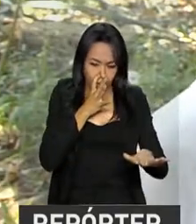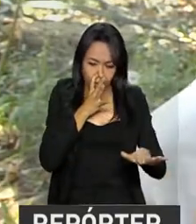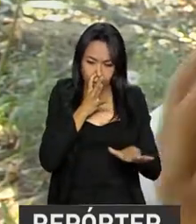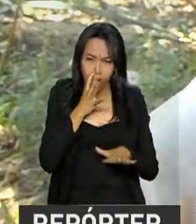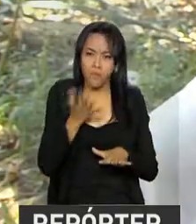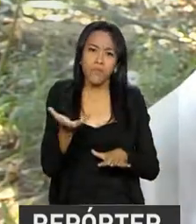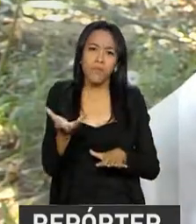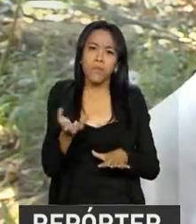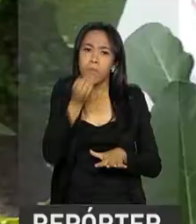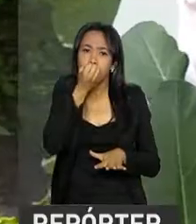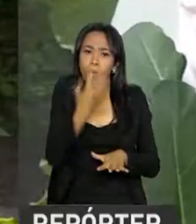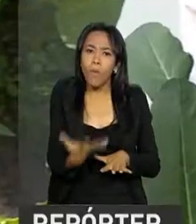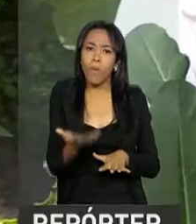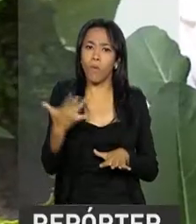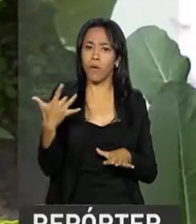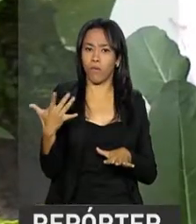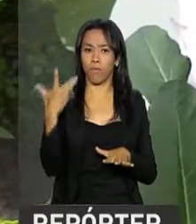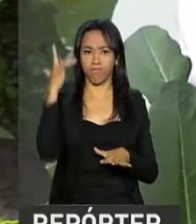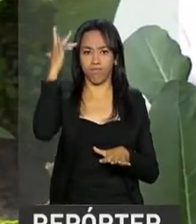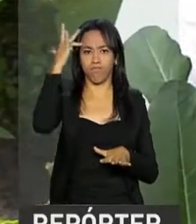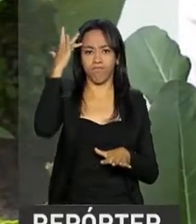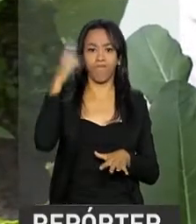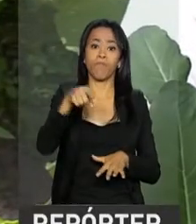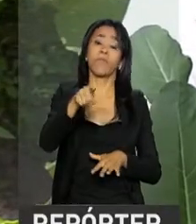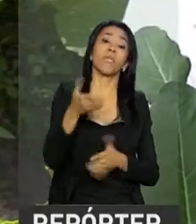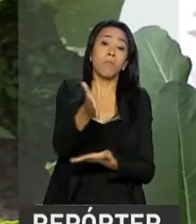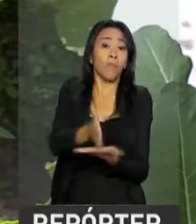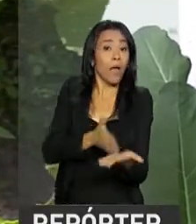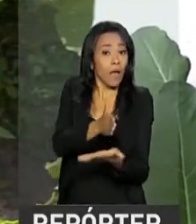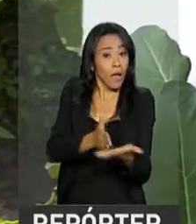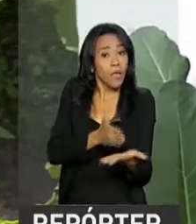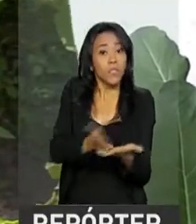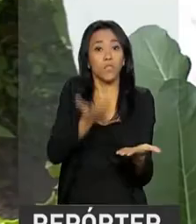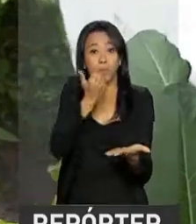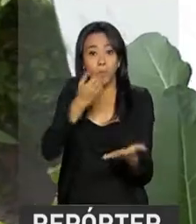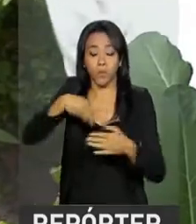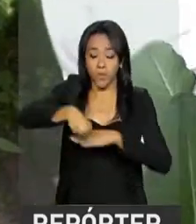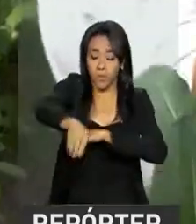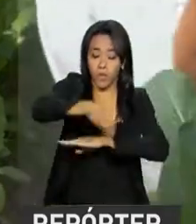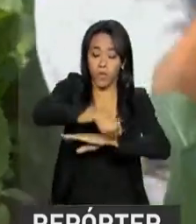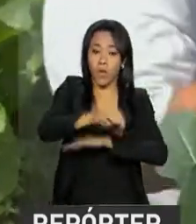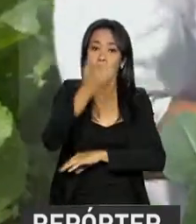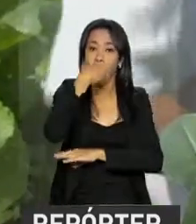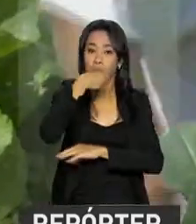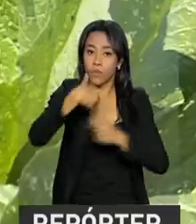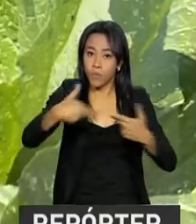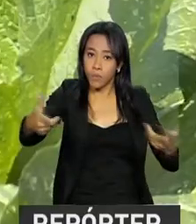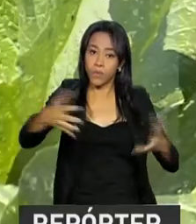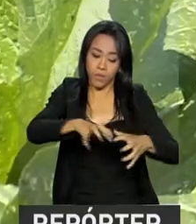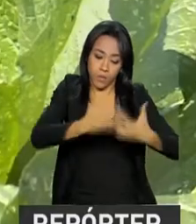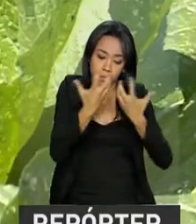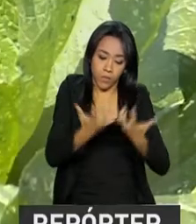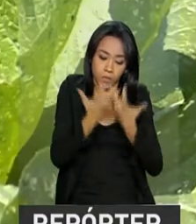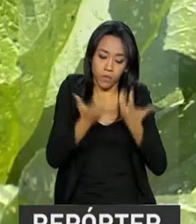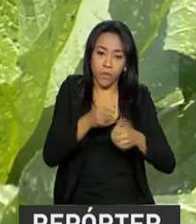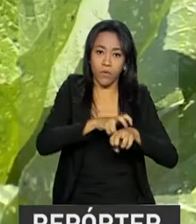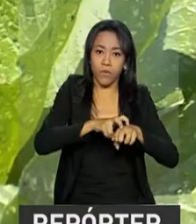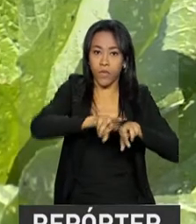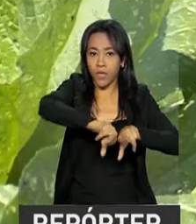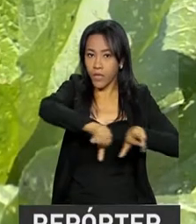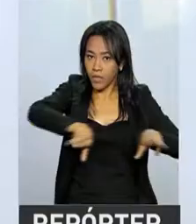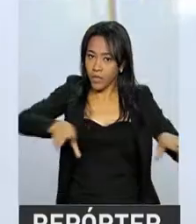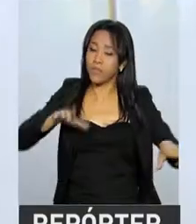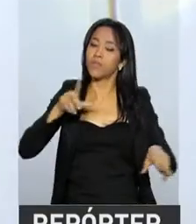coisa boa e parte dos alimentos que dona cultiva como frutas legumes e verduras têm destino pra lá de